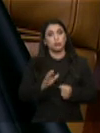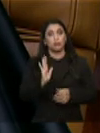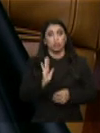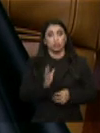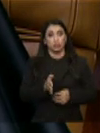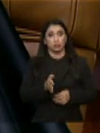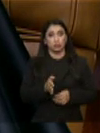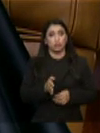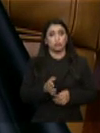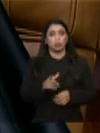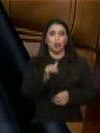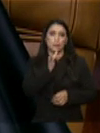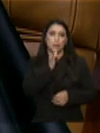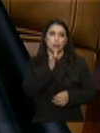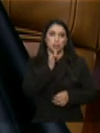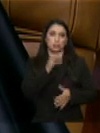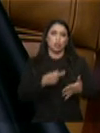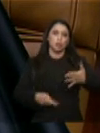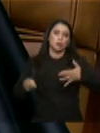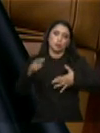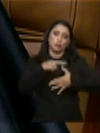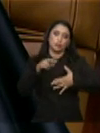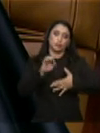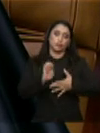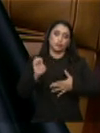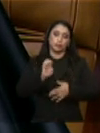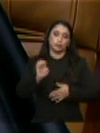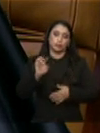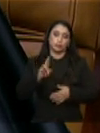que a hora firmada, como, por exemplo, no recurso extraordinário